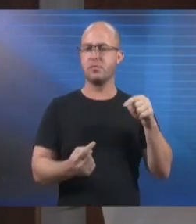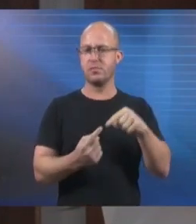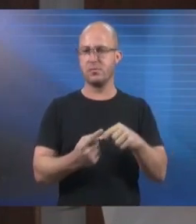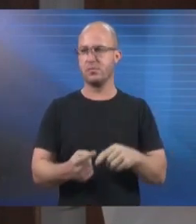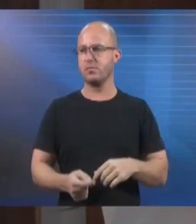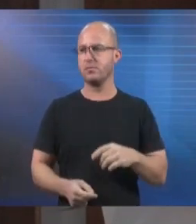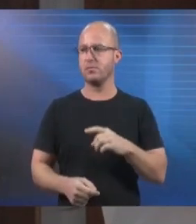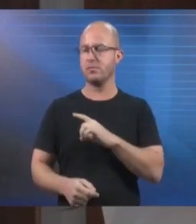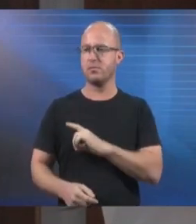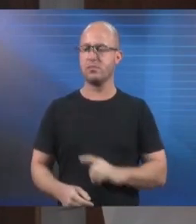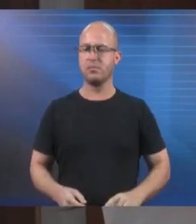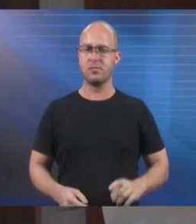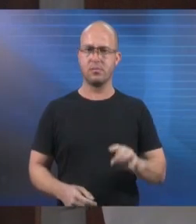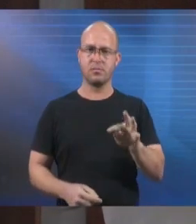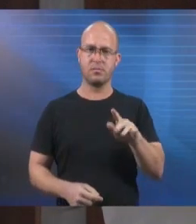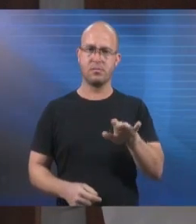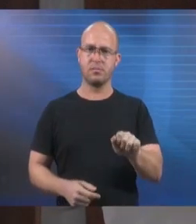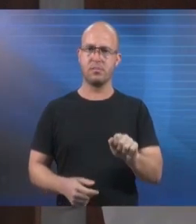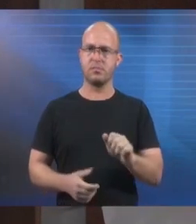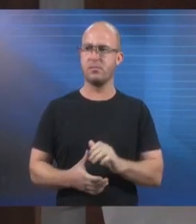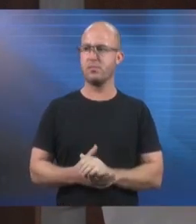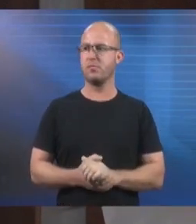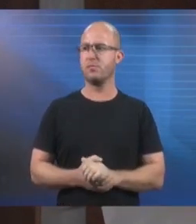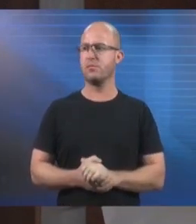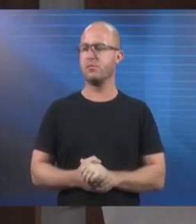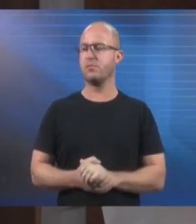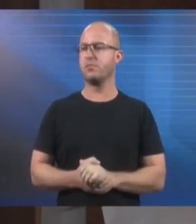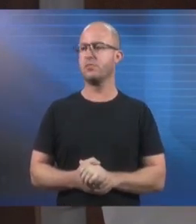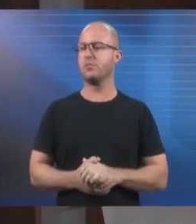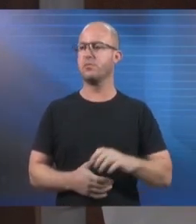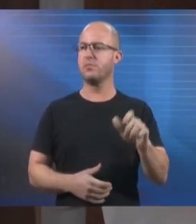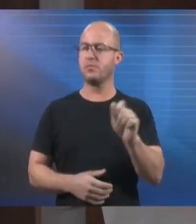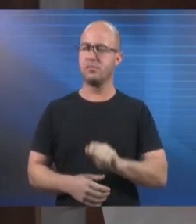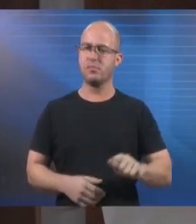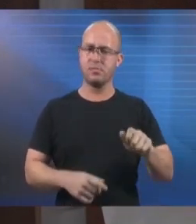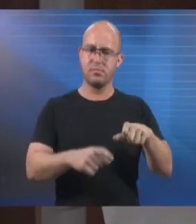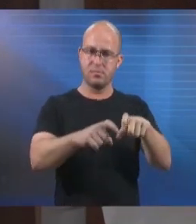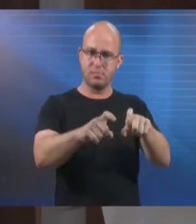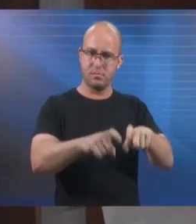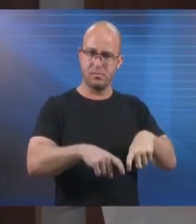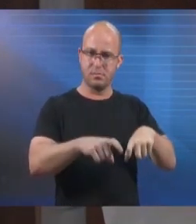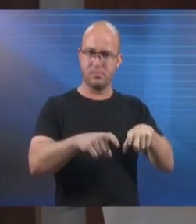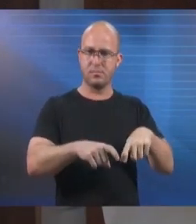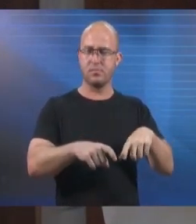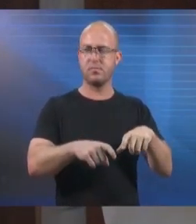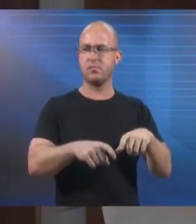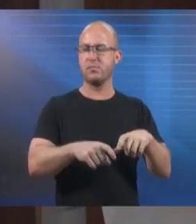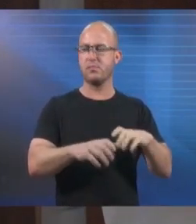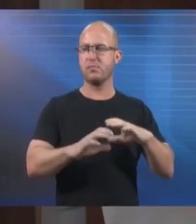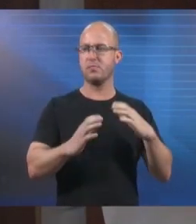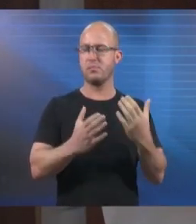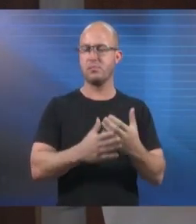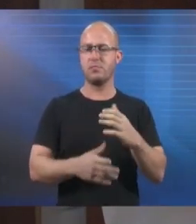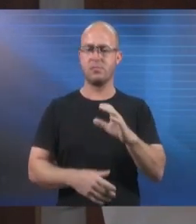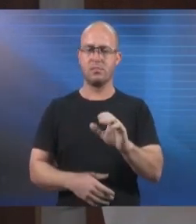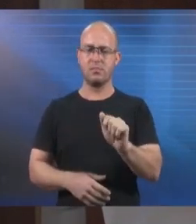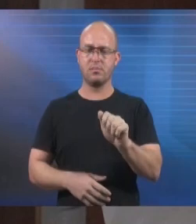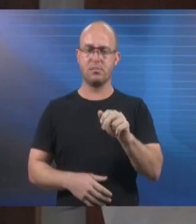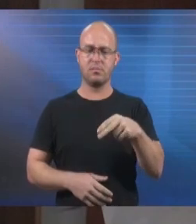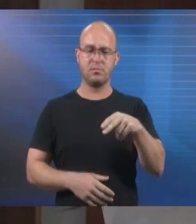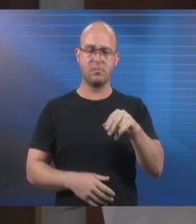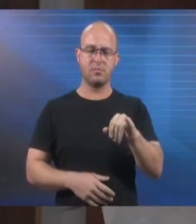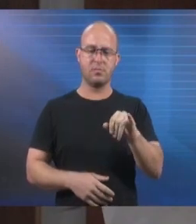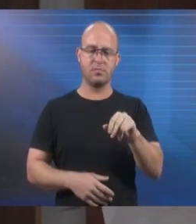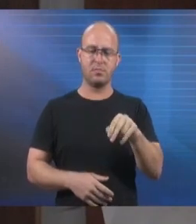Júnior reconhece como utilidade pública Estadual Associação dos Produtores Rurais da comunidade canivete